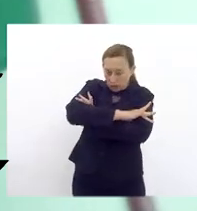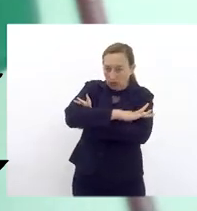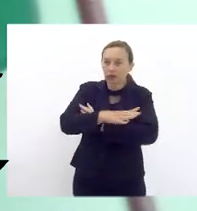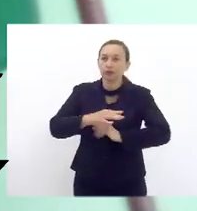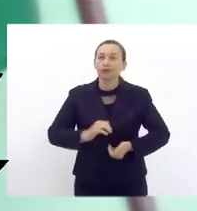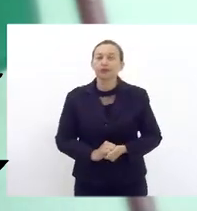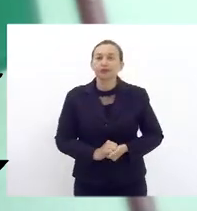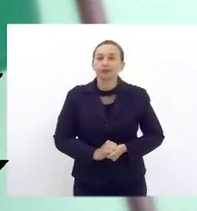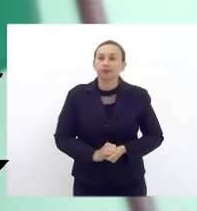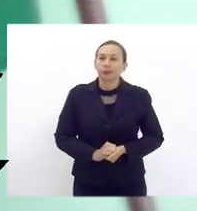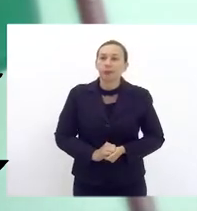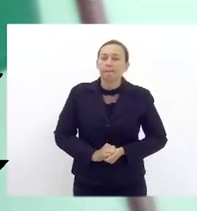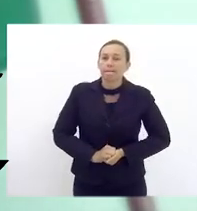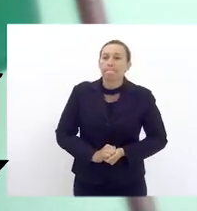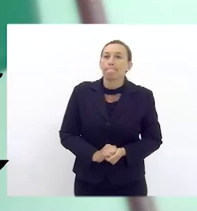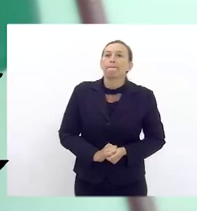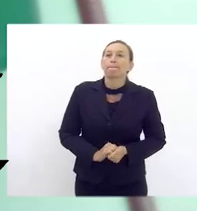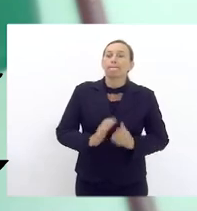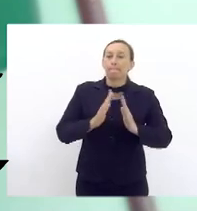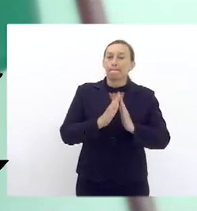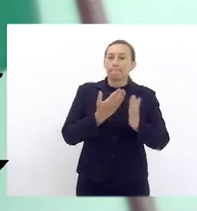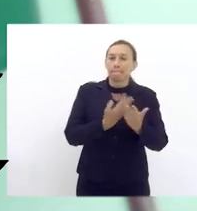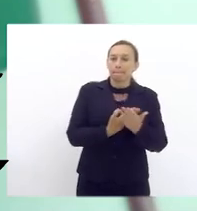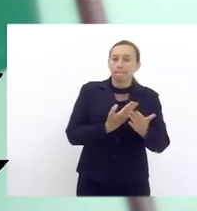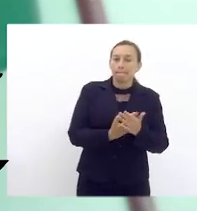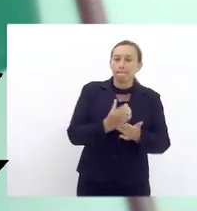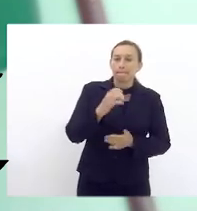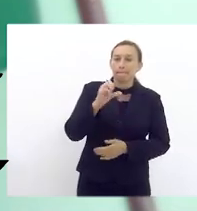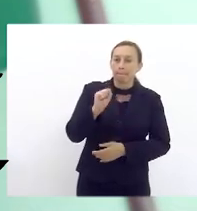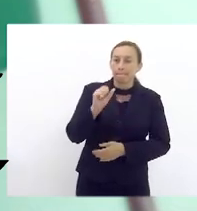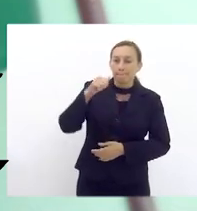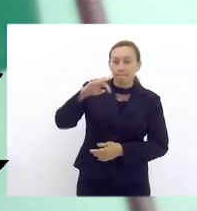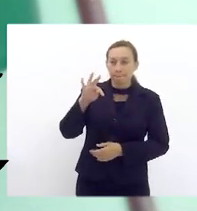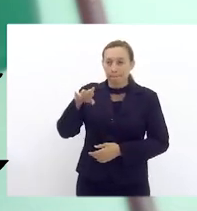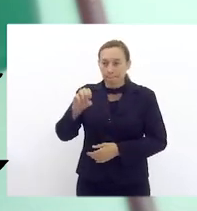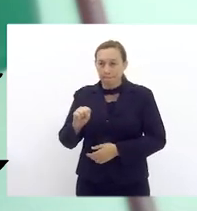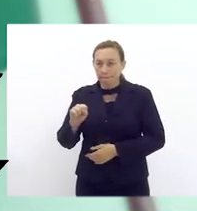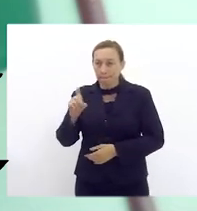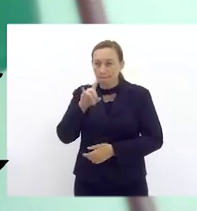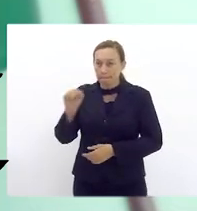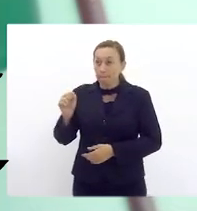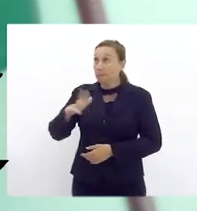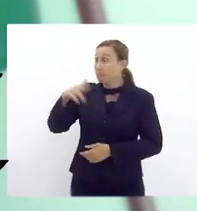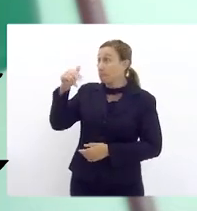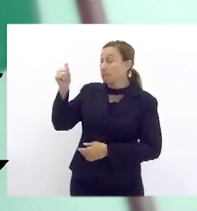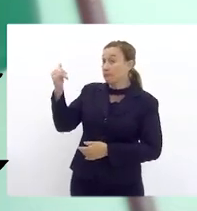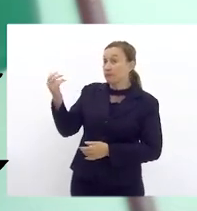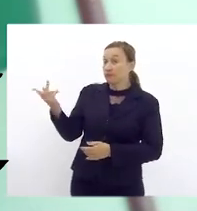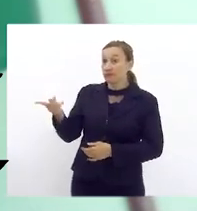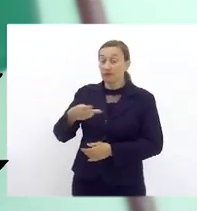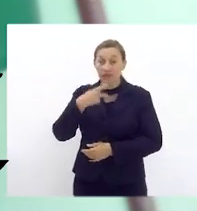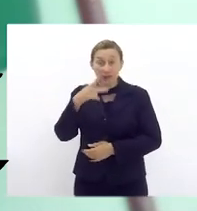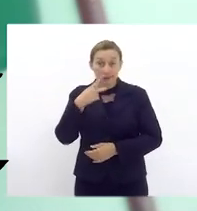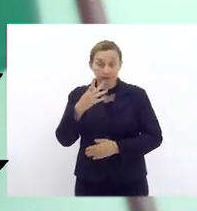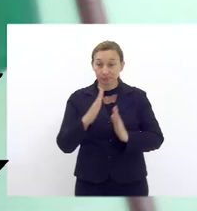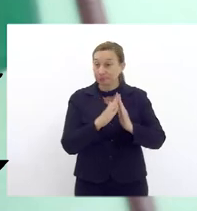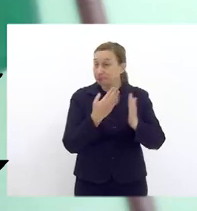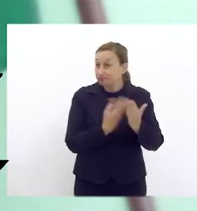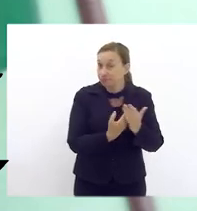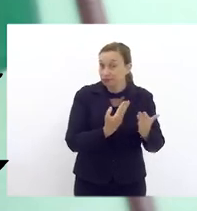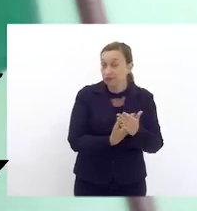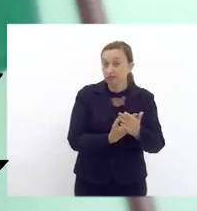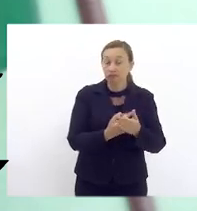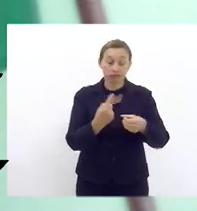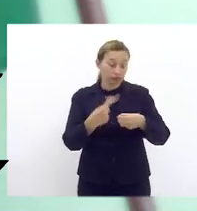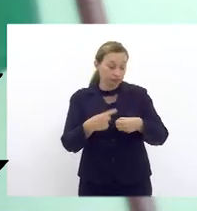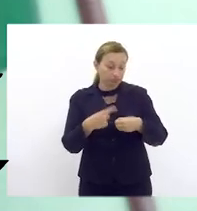terreno de Umbanda em frente à escola estadual Santos Dias nunca me foi falado no colégio pô nunca me foi falado